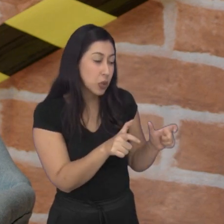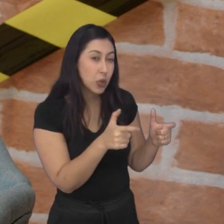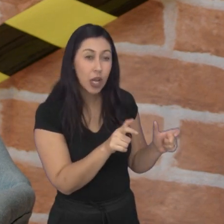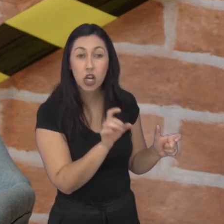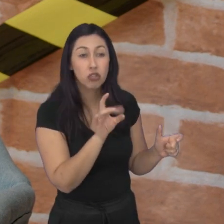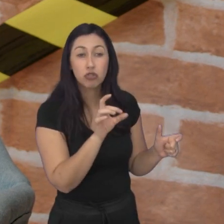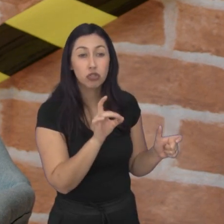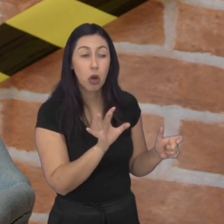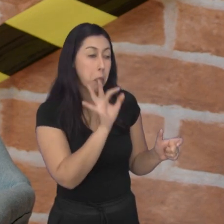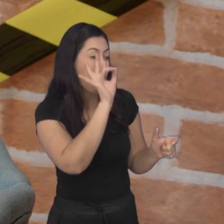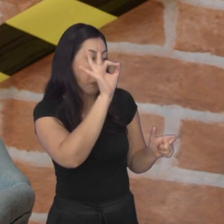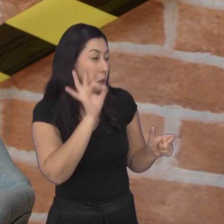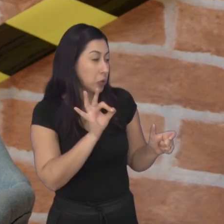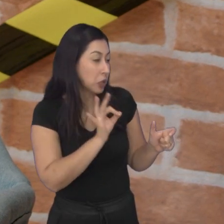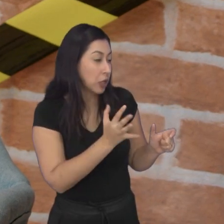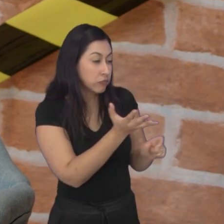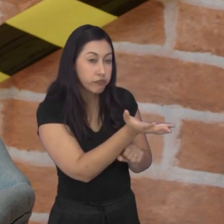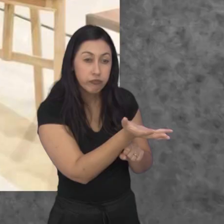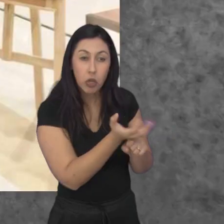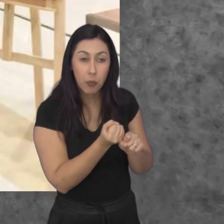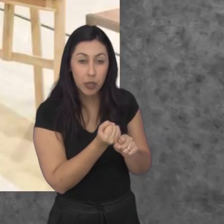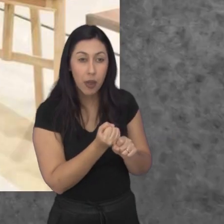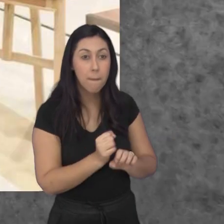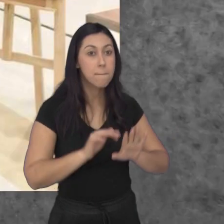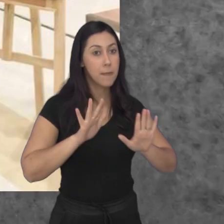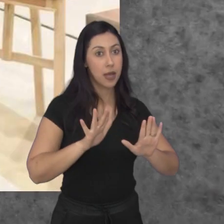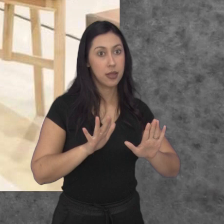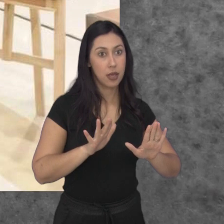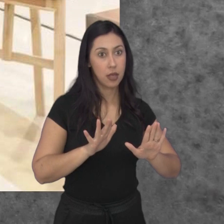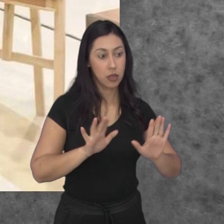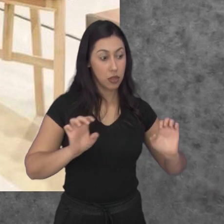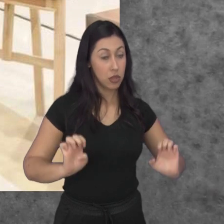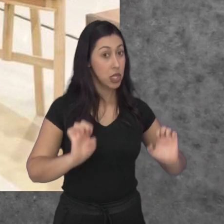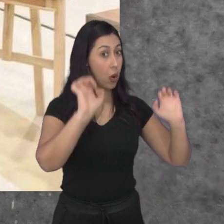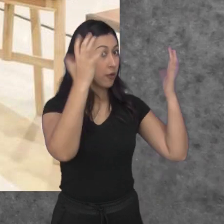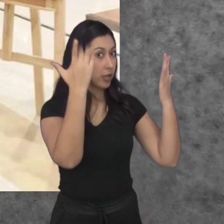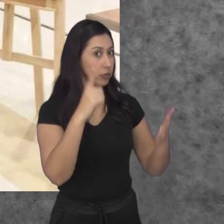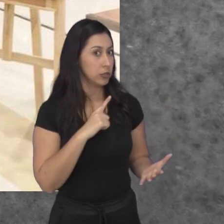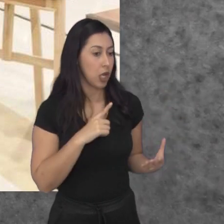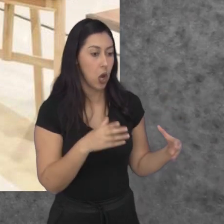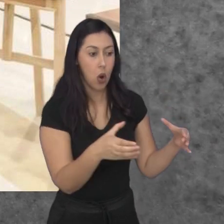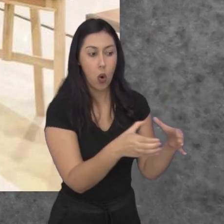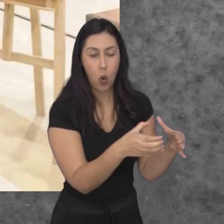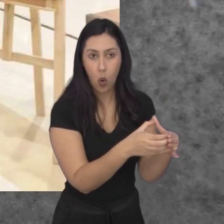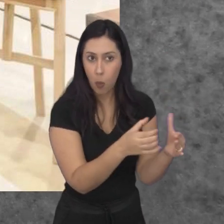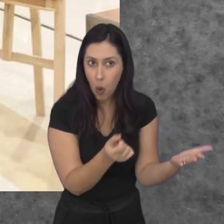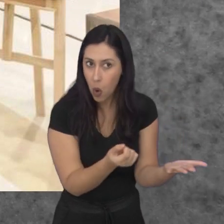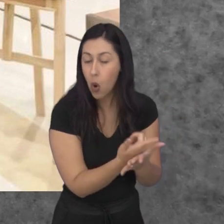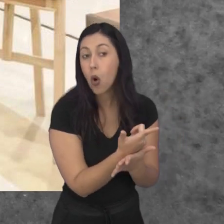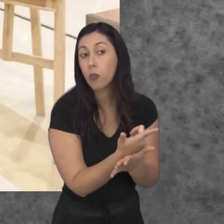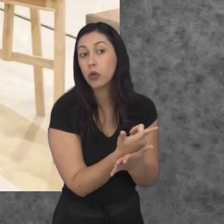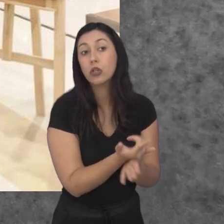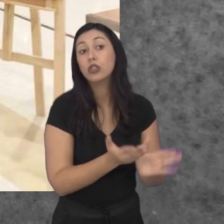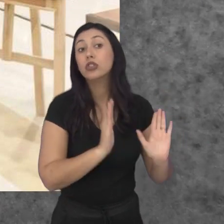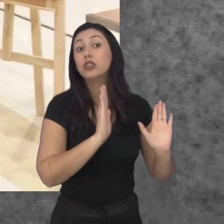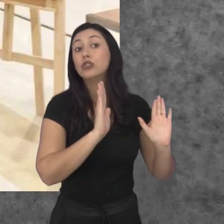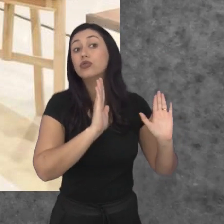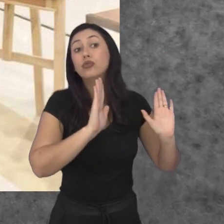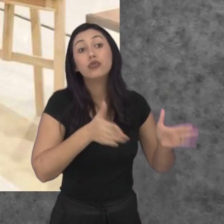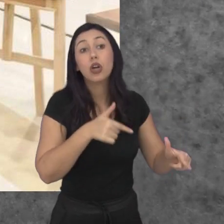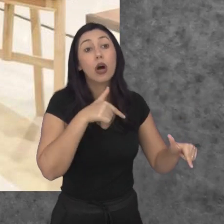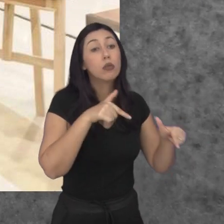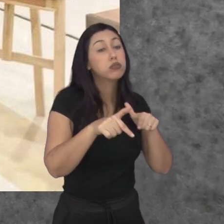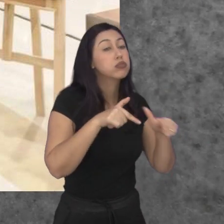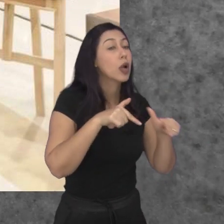sabe que está chegando um evento onde vai ter uma galera X que vai comprar um número de obras tuas ali. Uhum. Principalmente se você já tem um trabalho um pouco